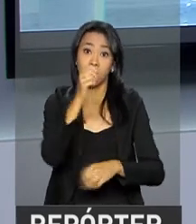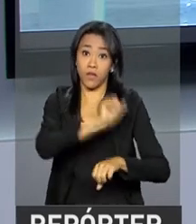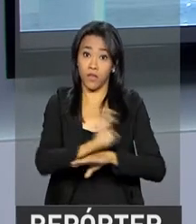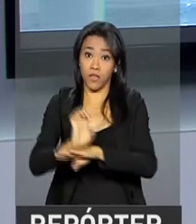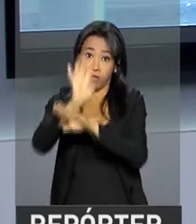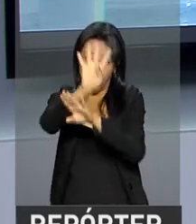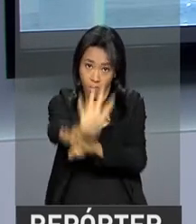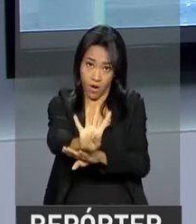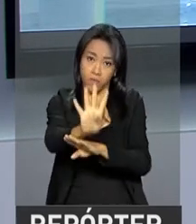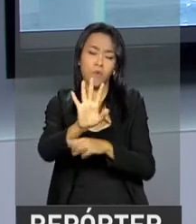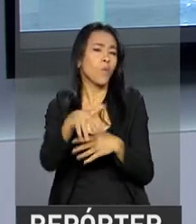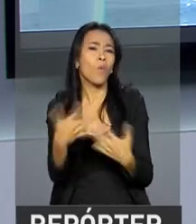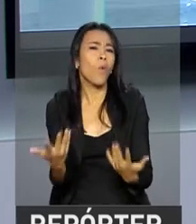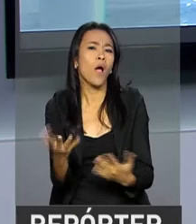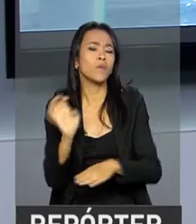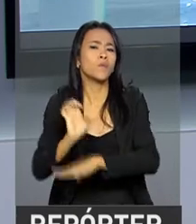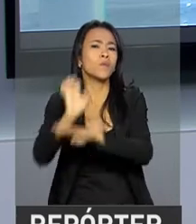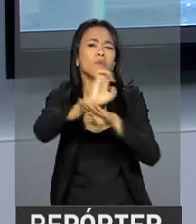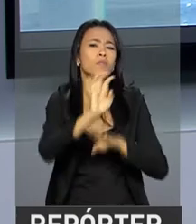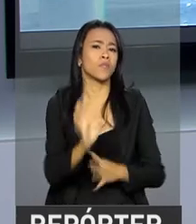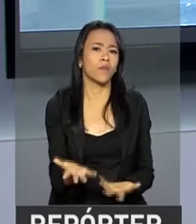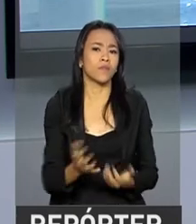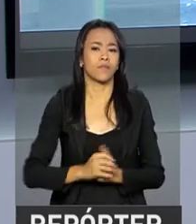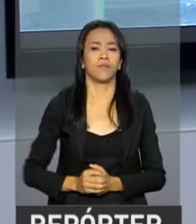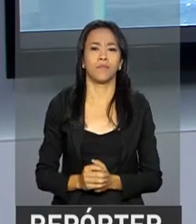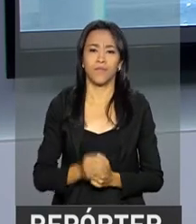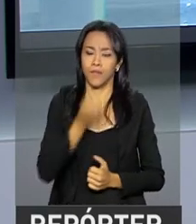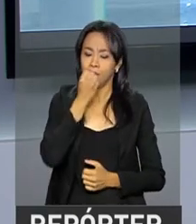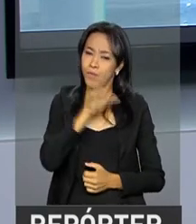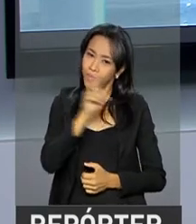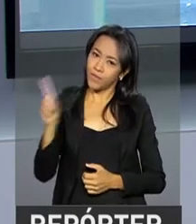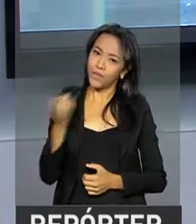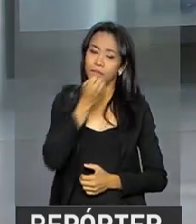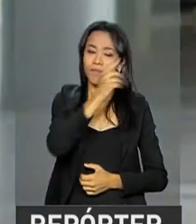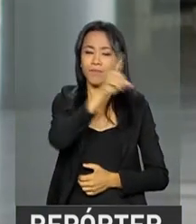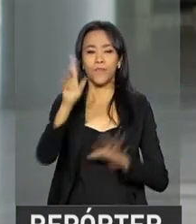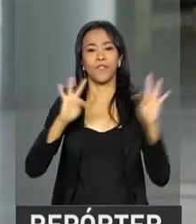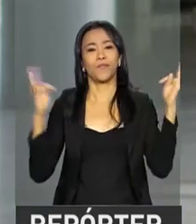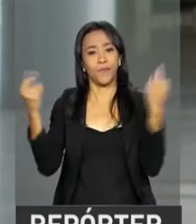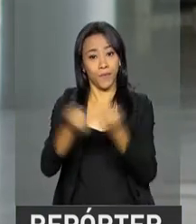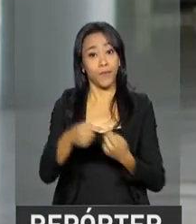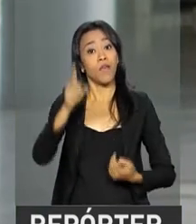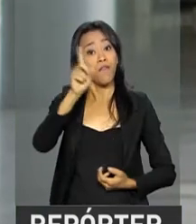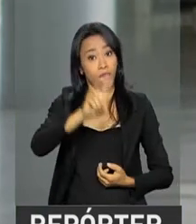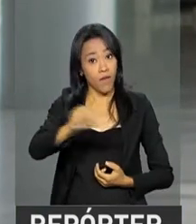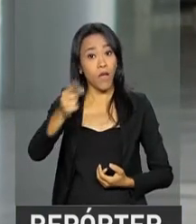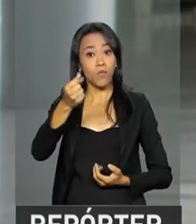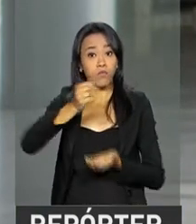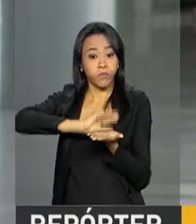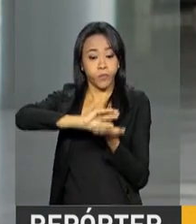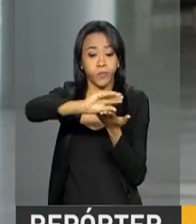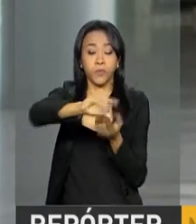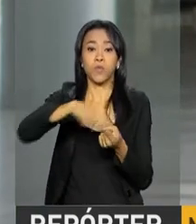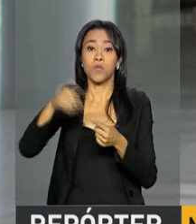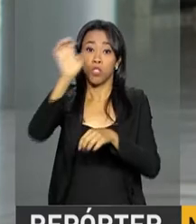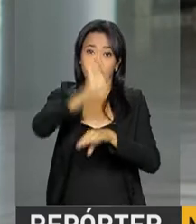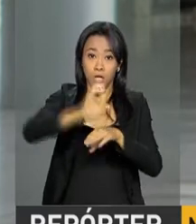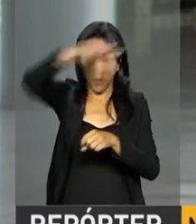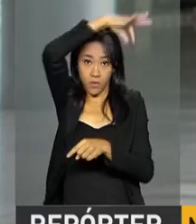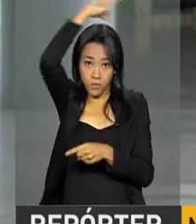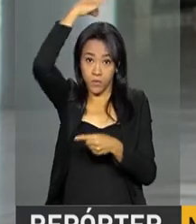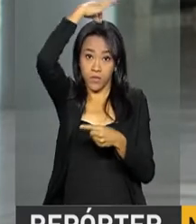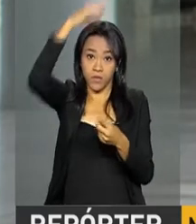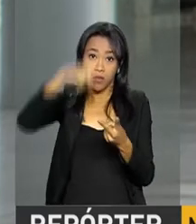o dia em que estado são esses o dia carol bom dia a todos olha canal serão beneficiados os estados do espírito santo